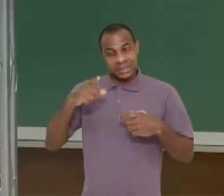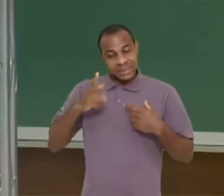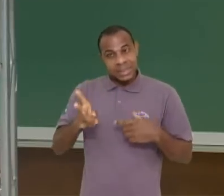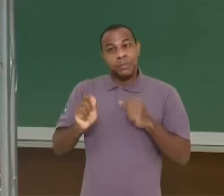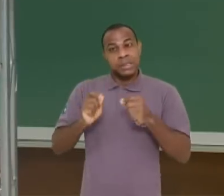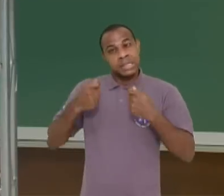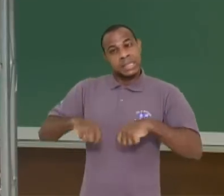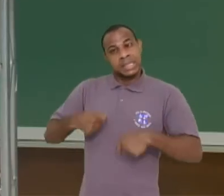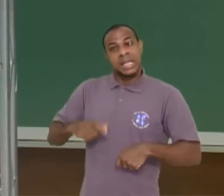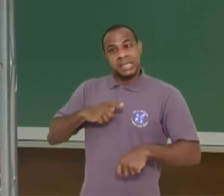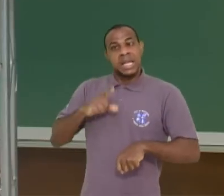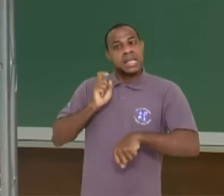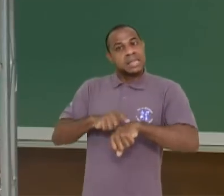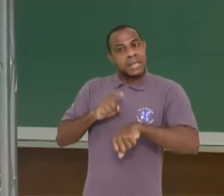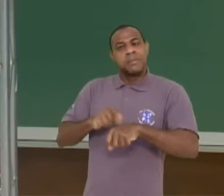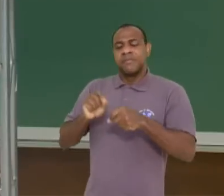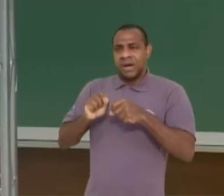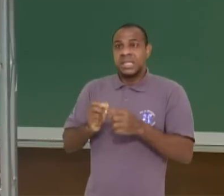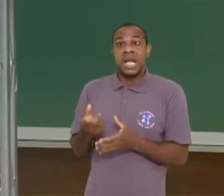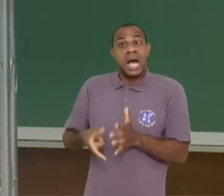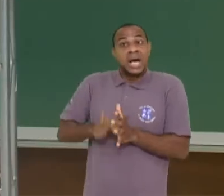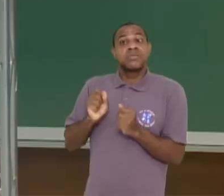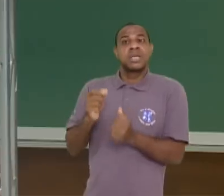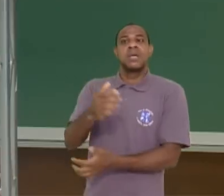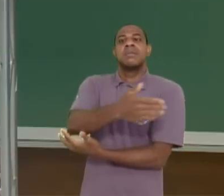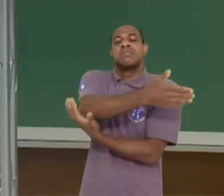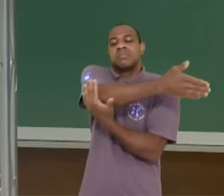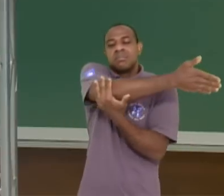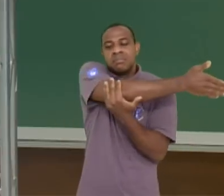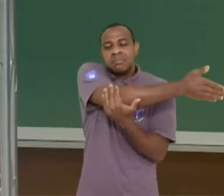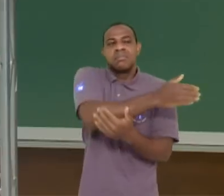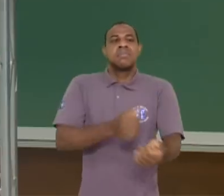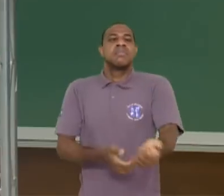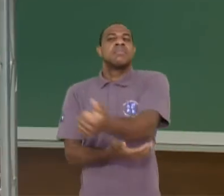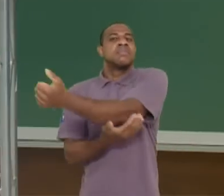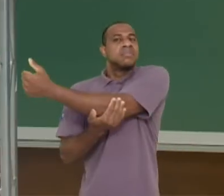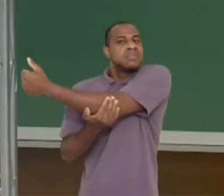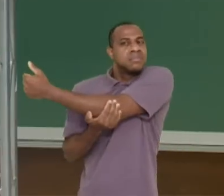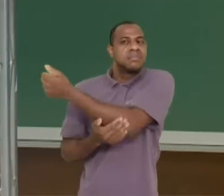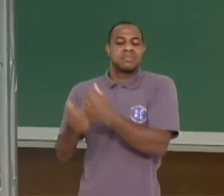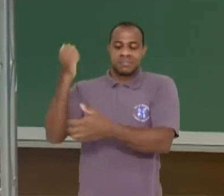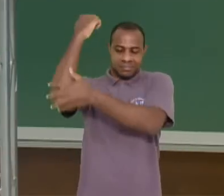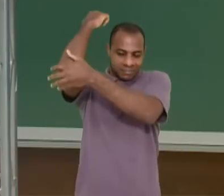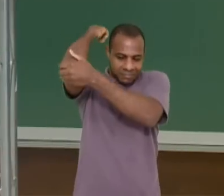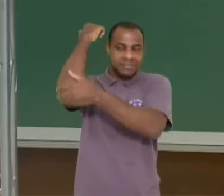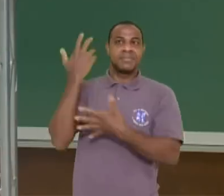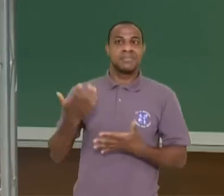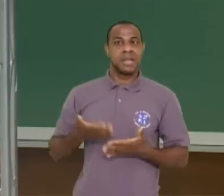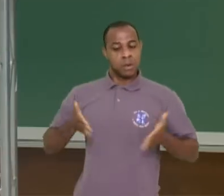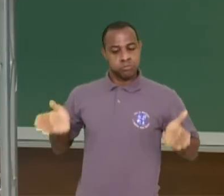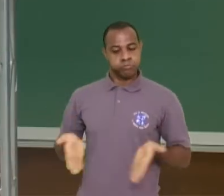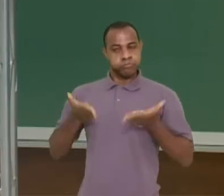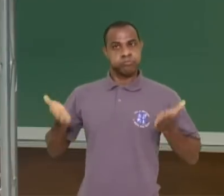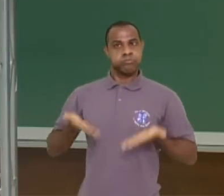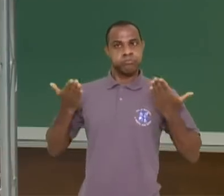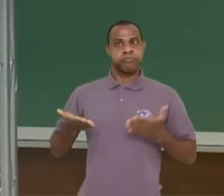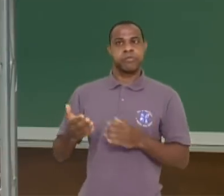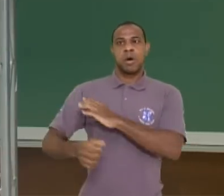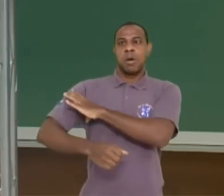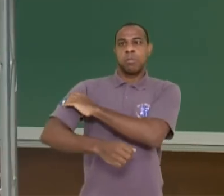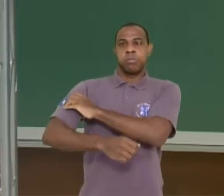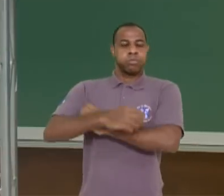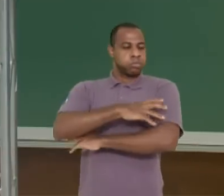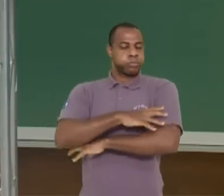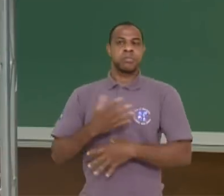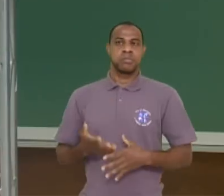tempinho, faz lá seu alongamento, faz a sua musculatura, dá o incentivo à sua musculatura, né, para alongar, para